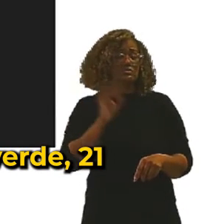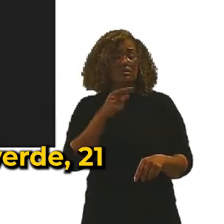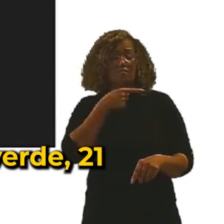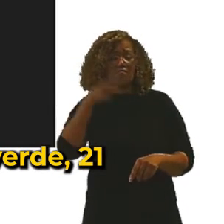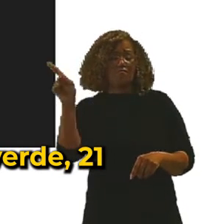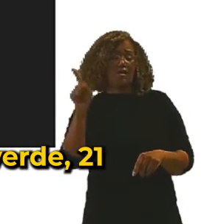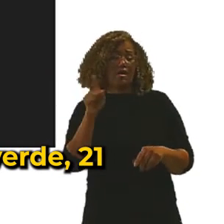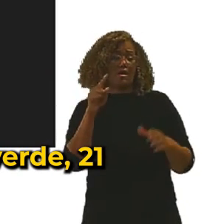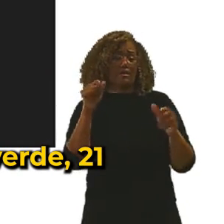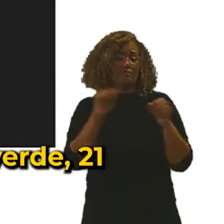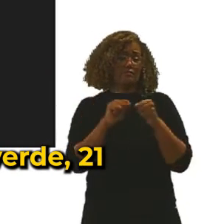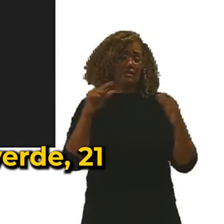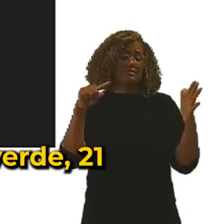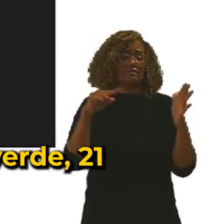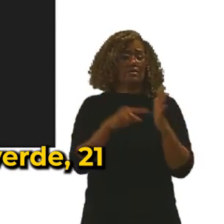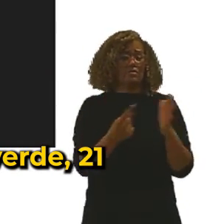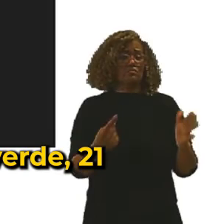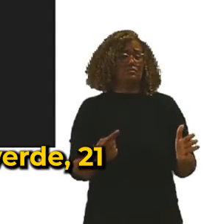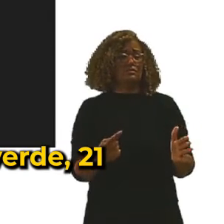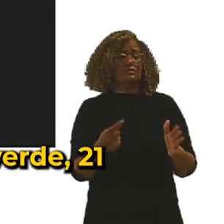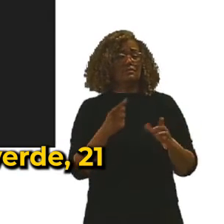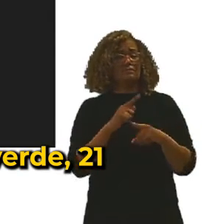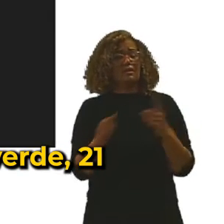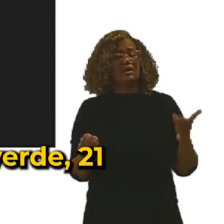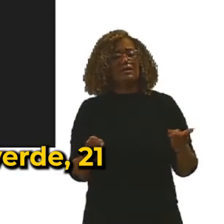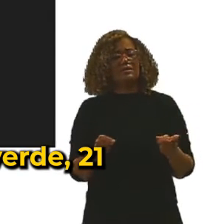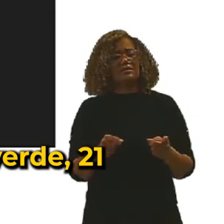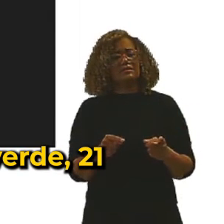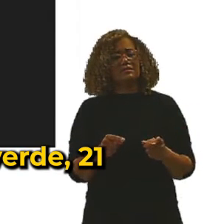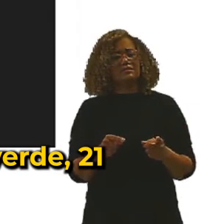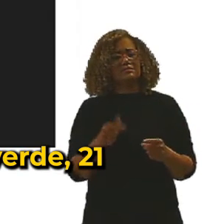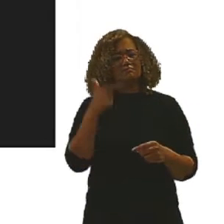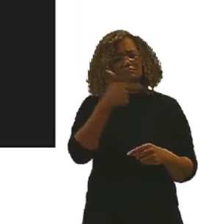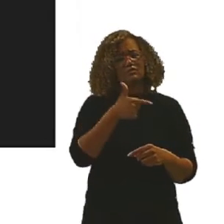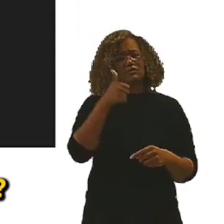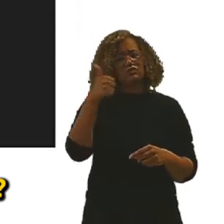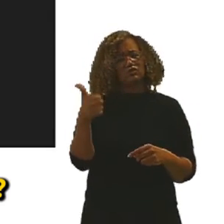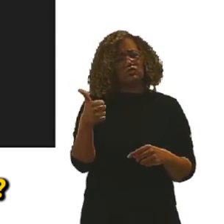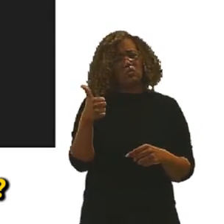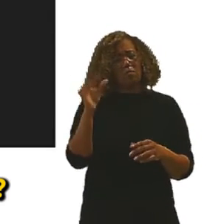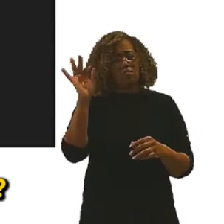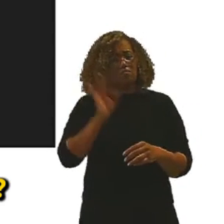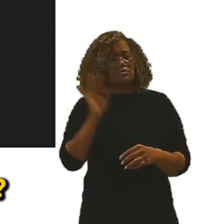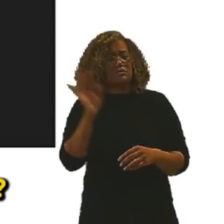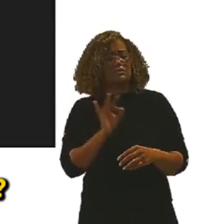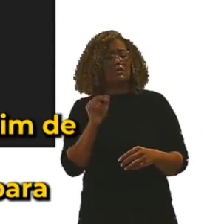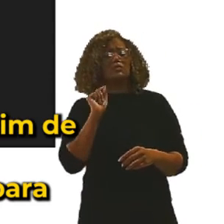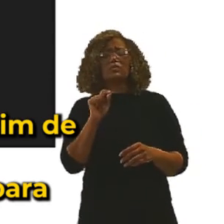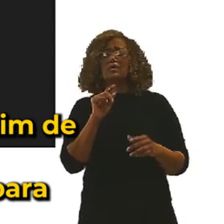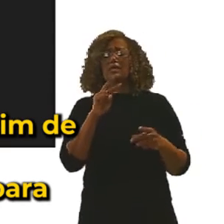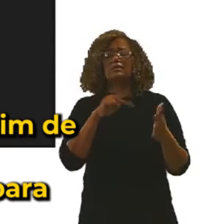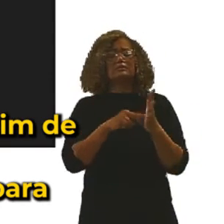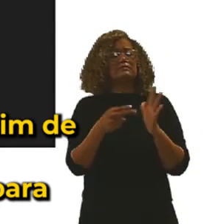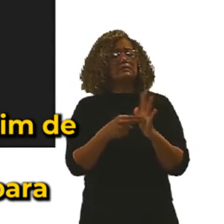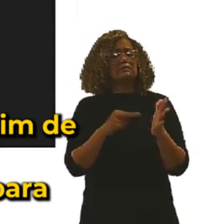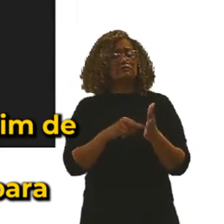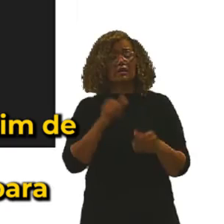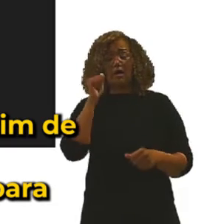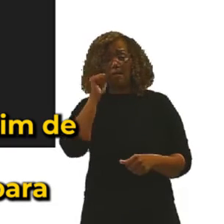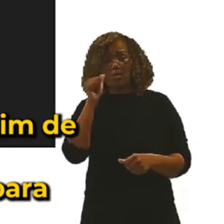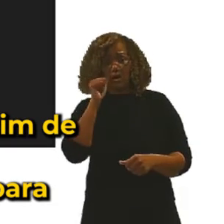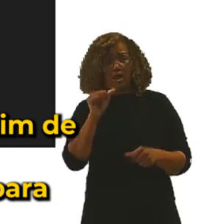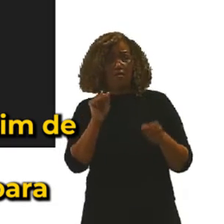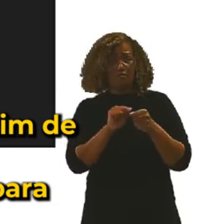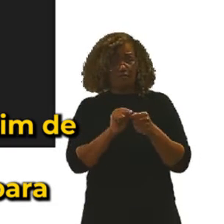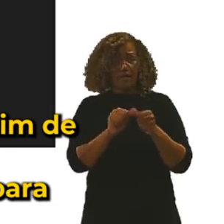às especializadas, que é a verde, 21%. Ou seja, o que isso quer nos mostrar? Que quando a mulher faz o